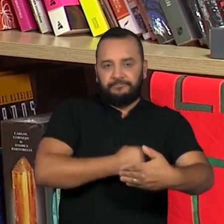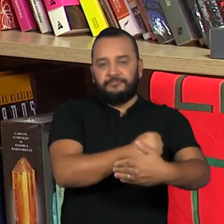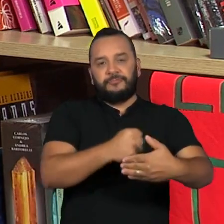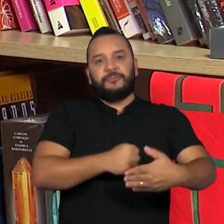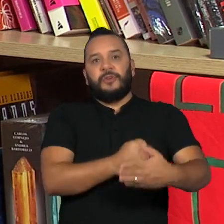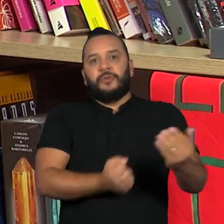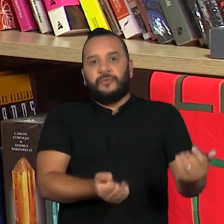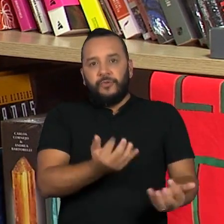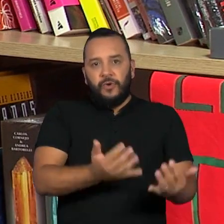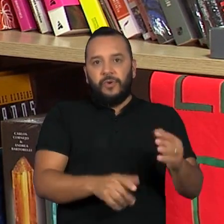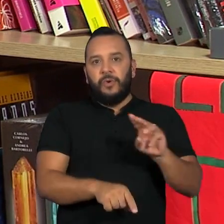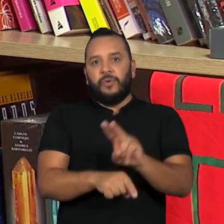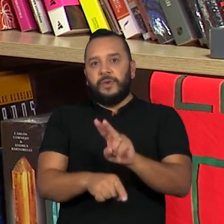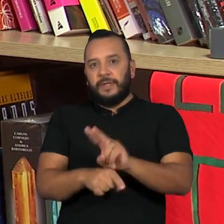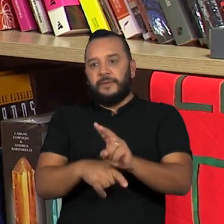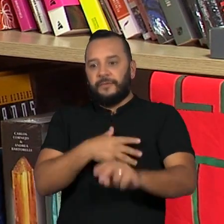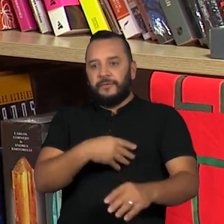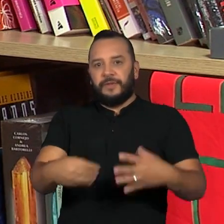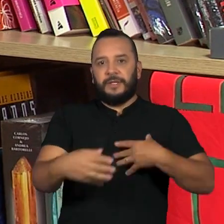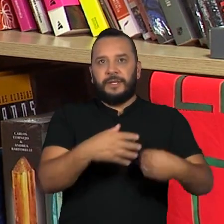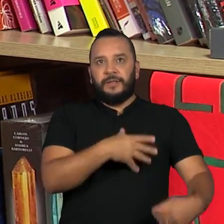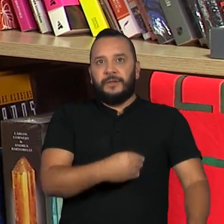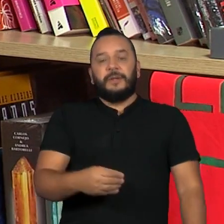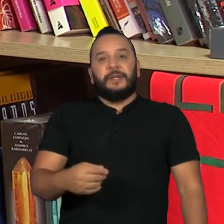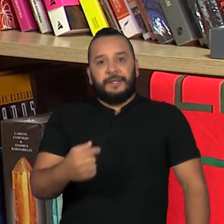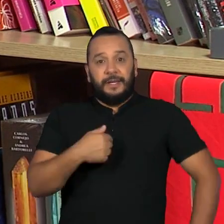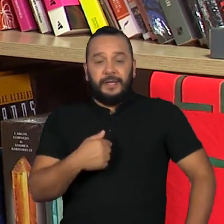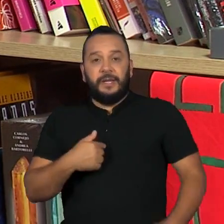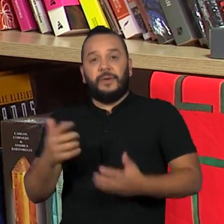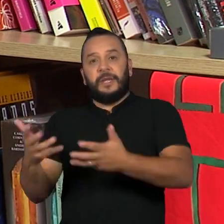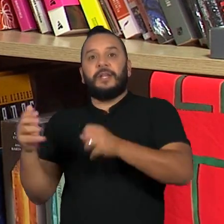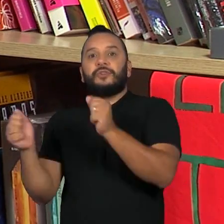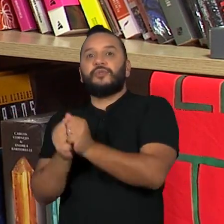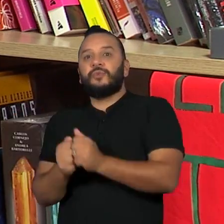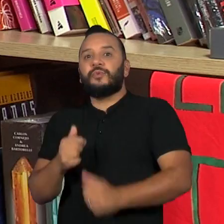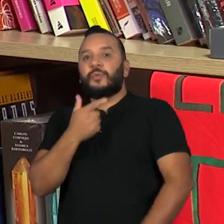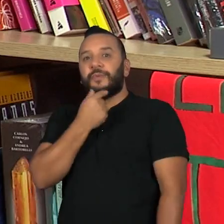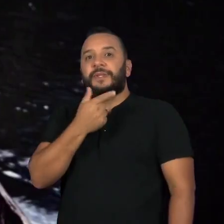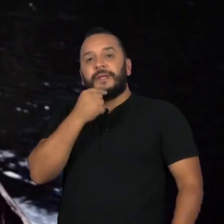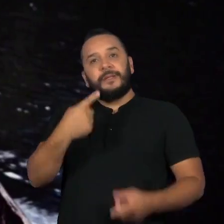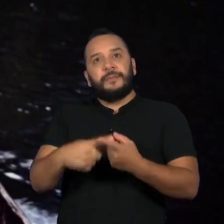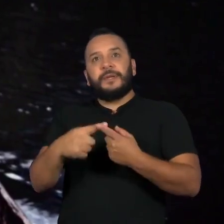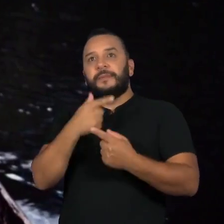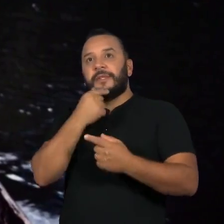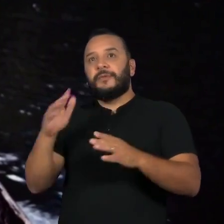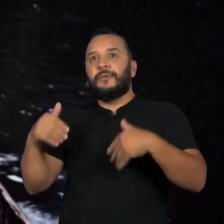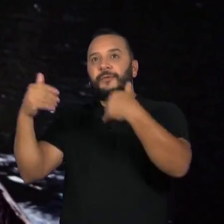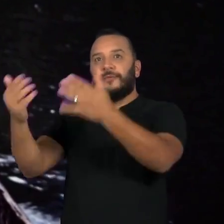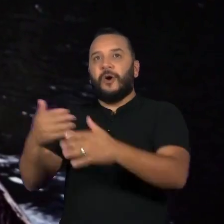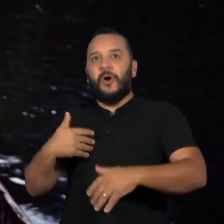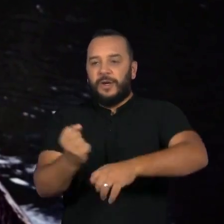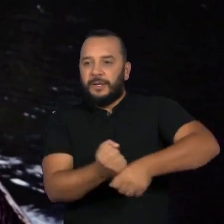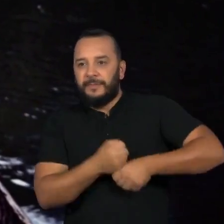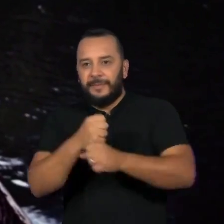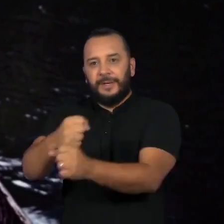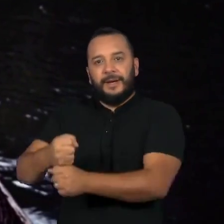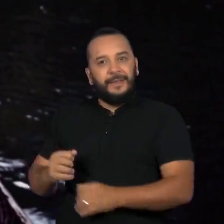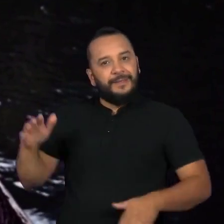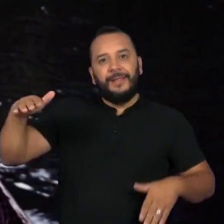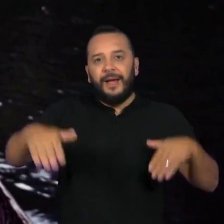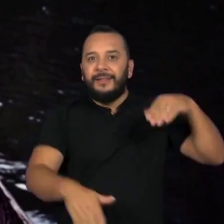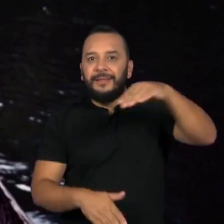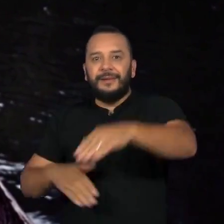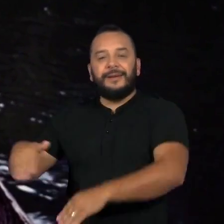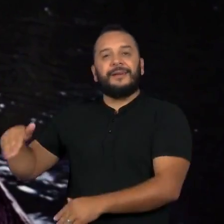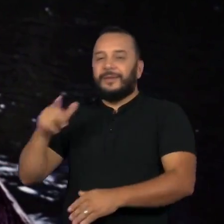crianças pequenas. Então eu queria estar com os meninos, porque os meninos estavam lá fora, tomando banho de rio, remando.